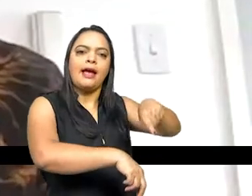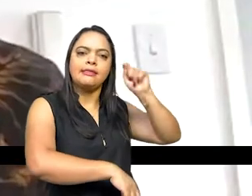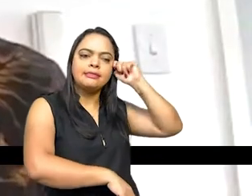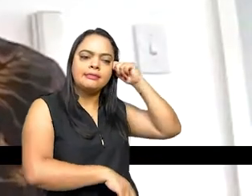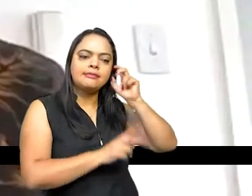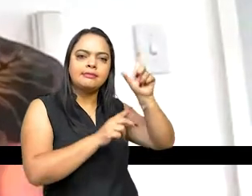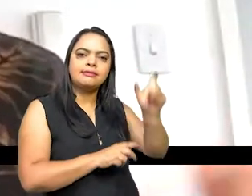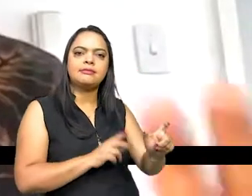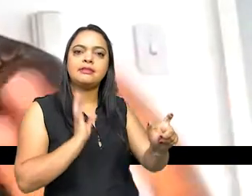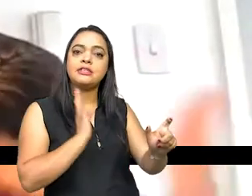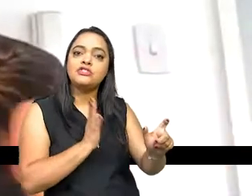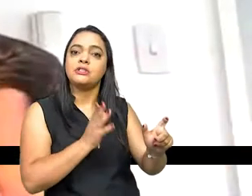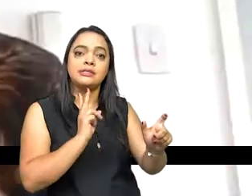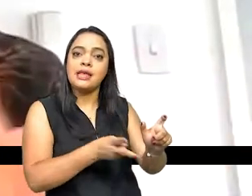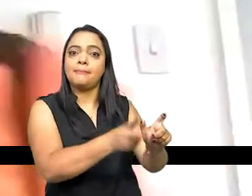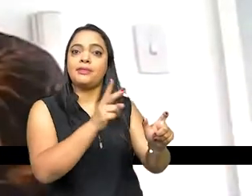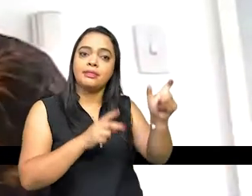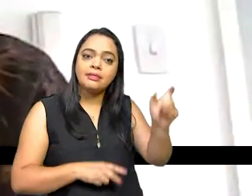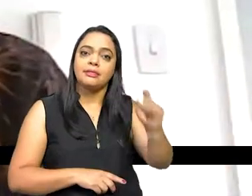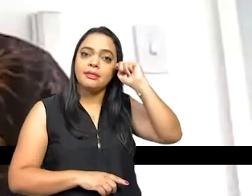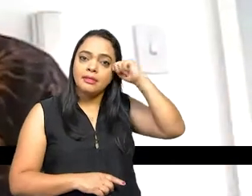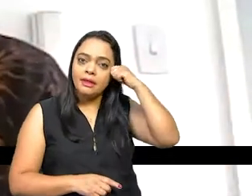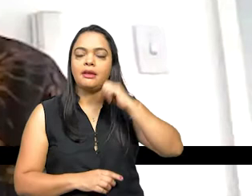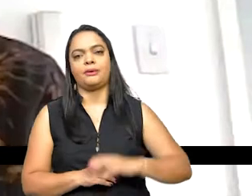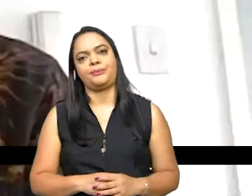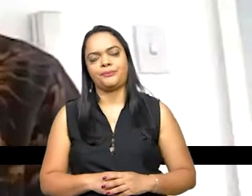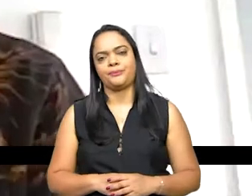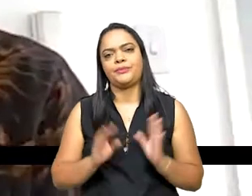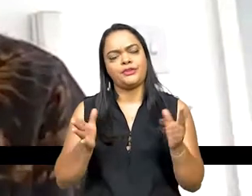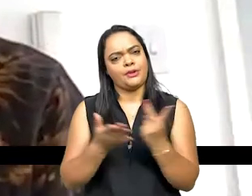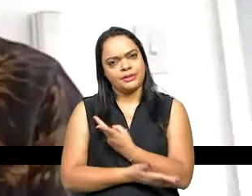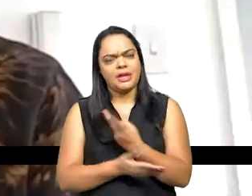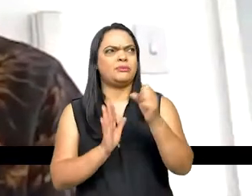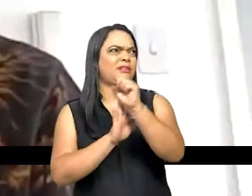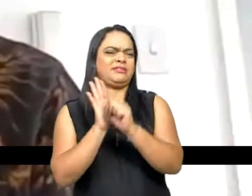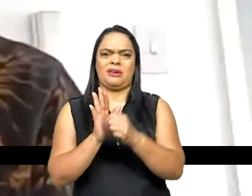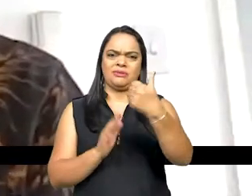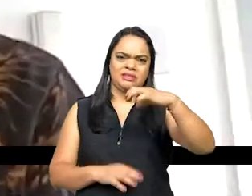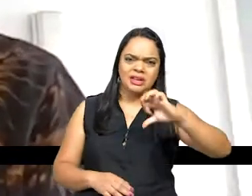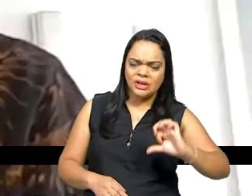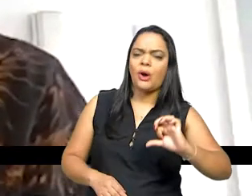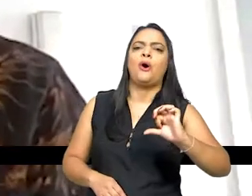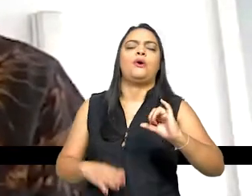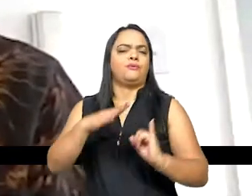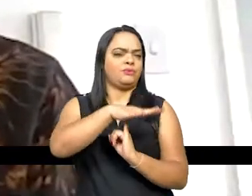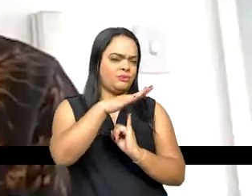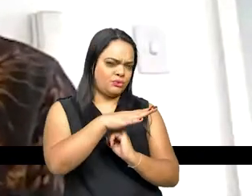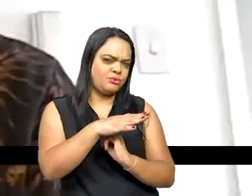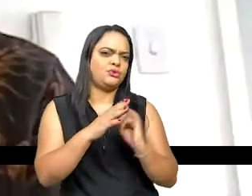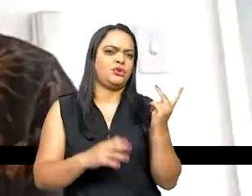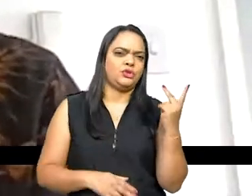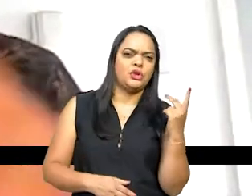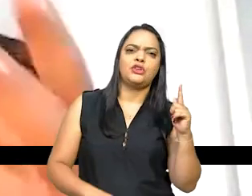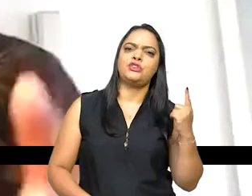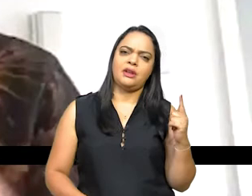Brasil. Então, já tinha uma tradição anterior a isso, que remonta lá ao próprio século XIX, aos estudos do Instituto Histórico Geográfico Brasileiro,